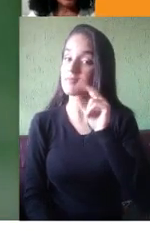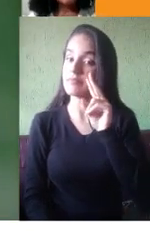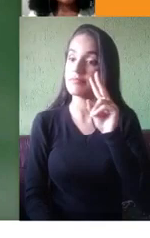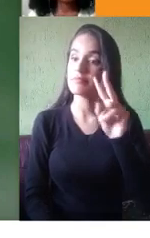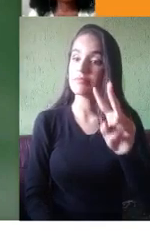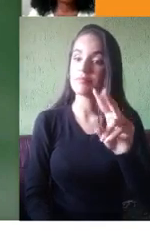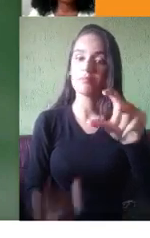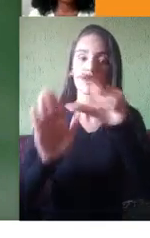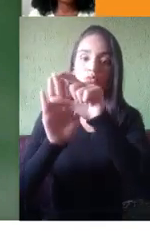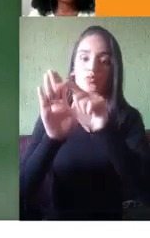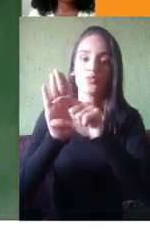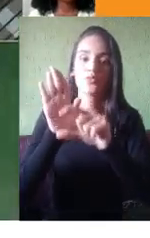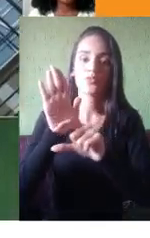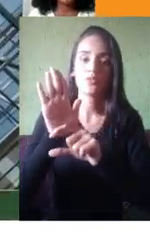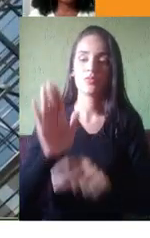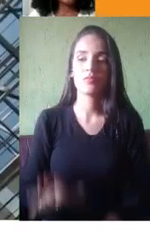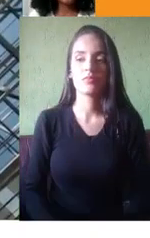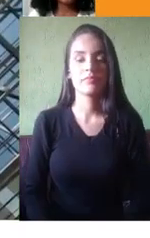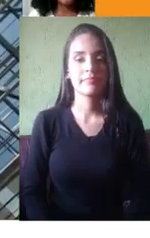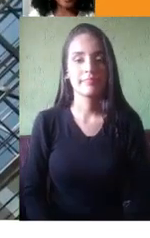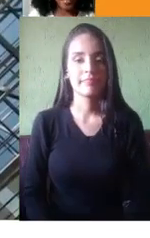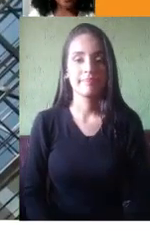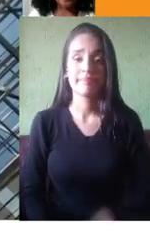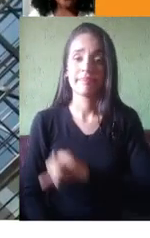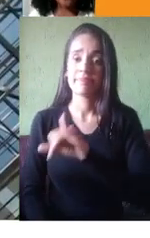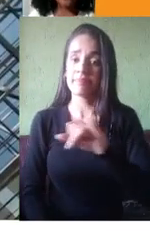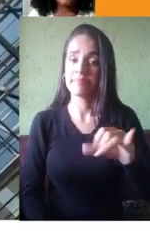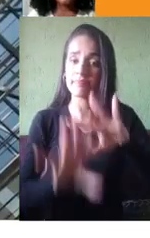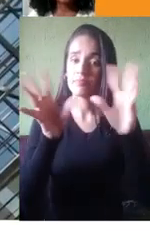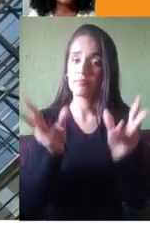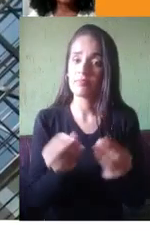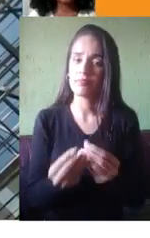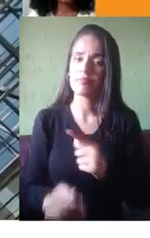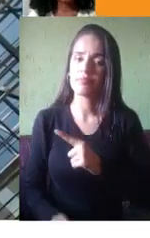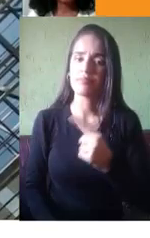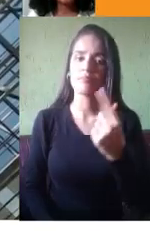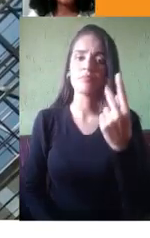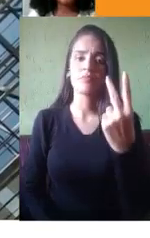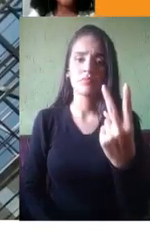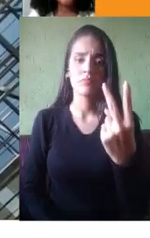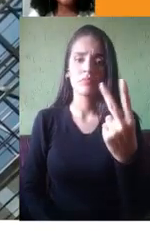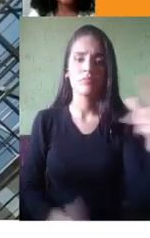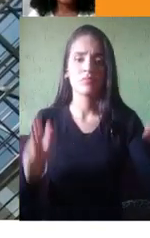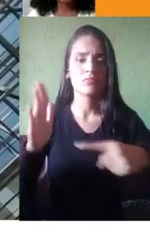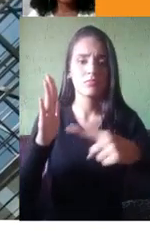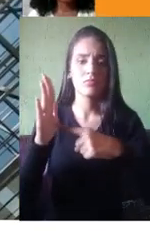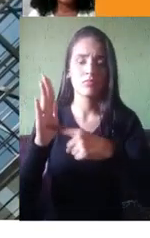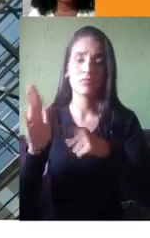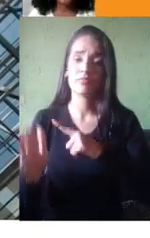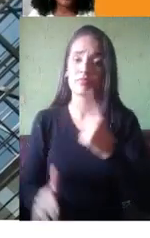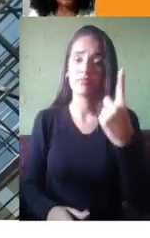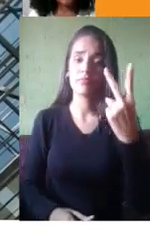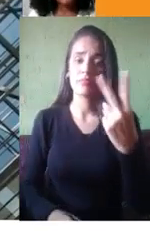especificamente. Antes, vamos ver como fica a estrutura do parágrafo. Se esse parágrafo tem duas funções a cumprir,